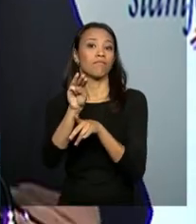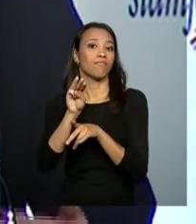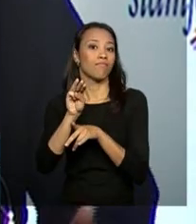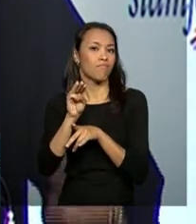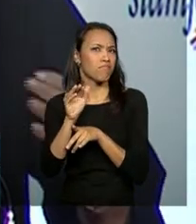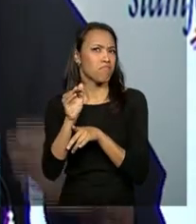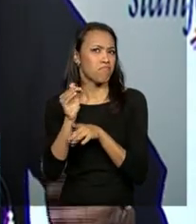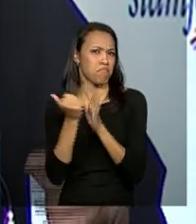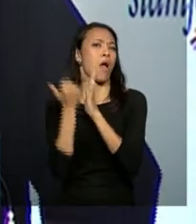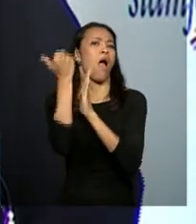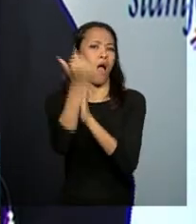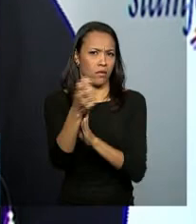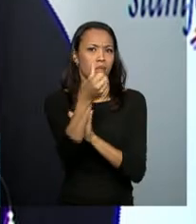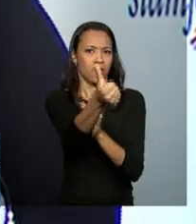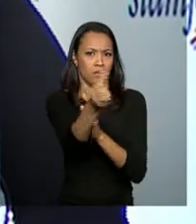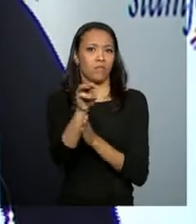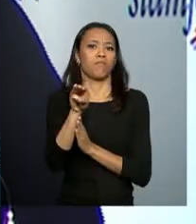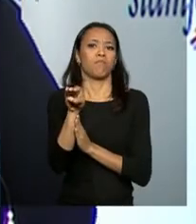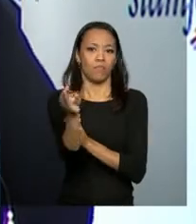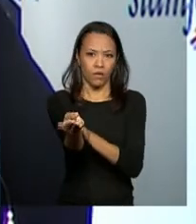a mais de 6 milhões,